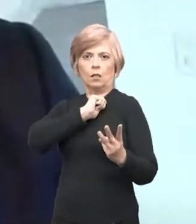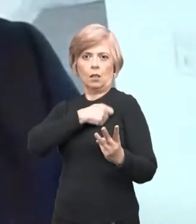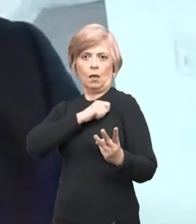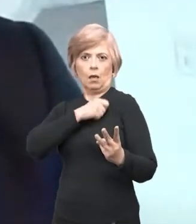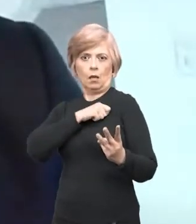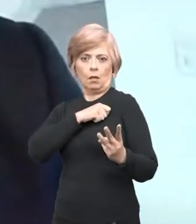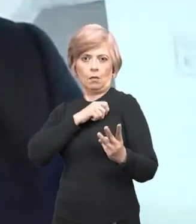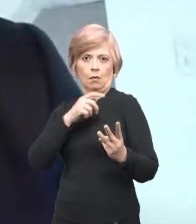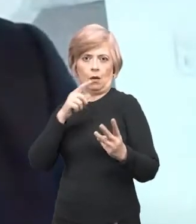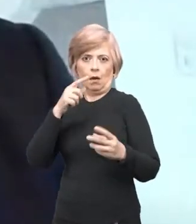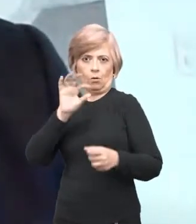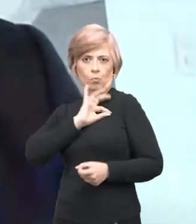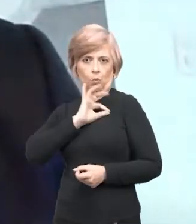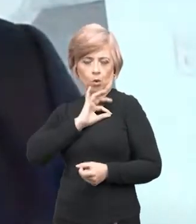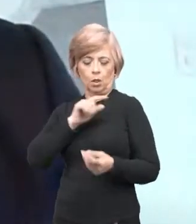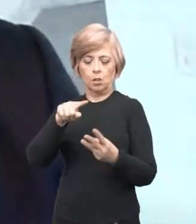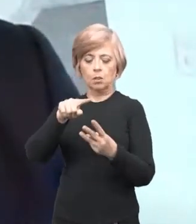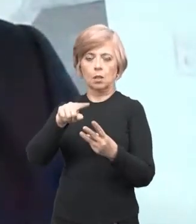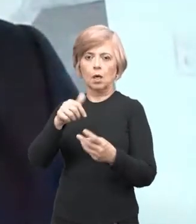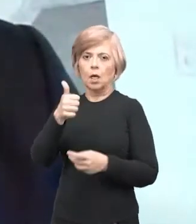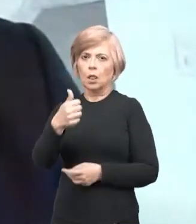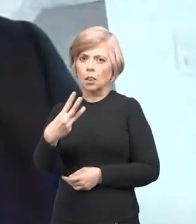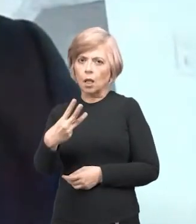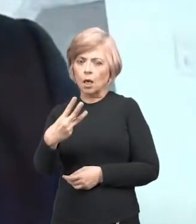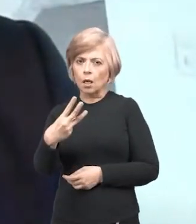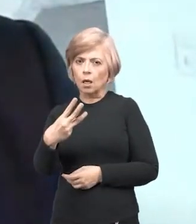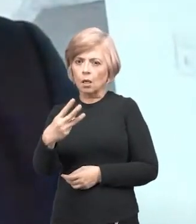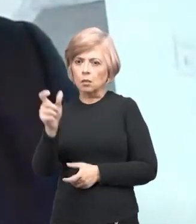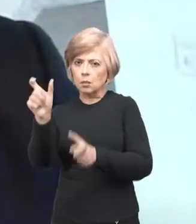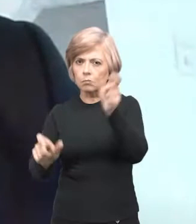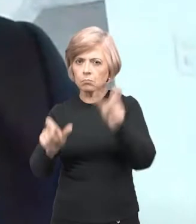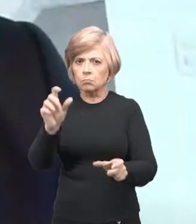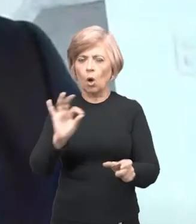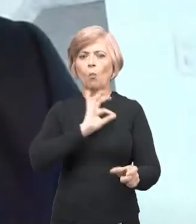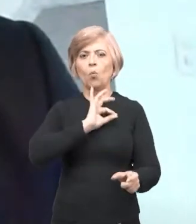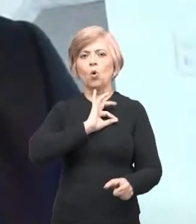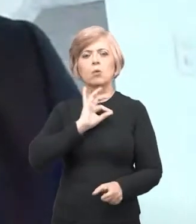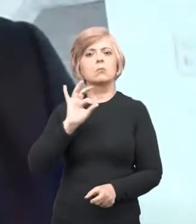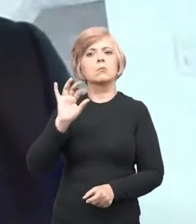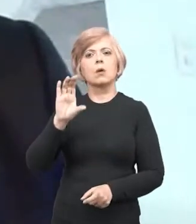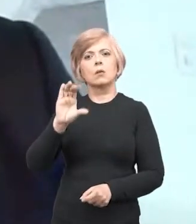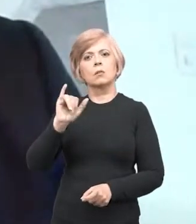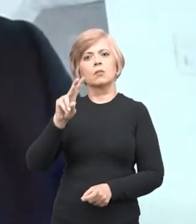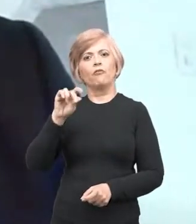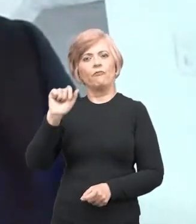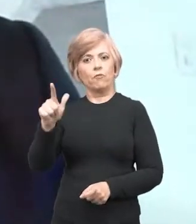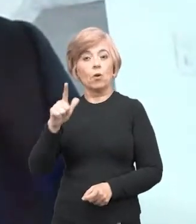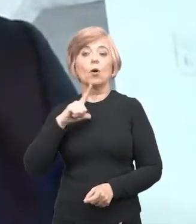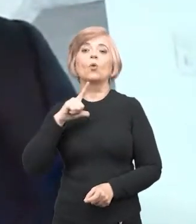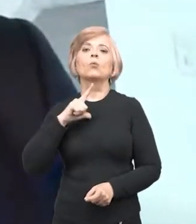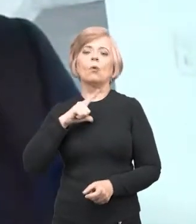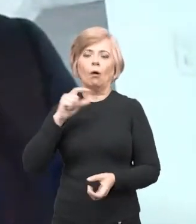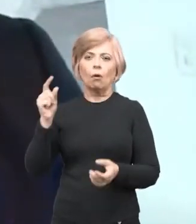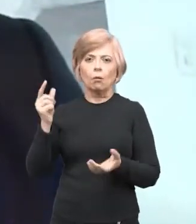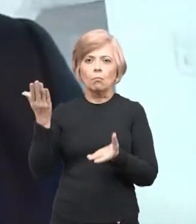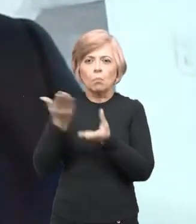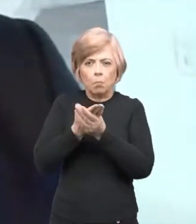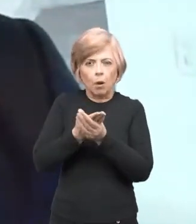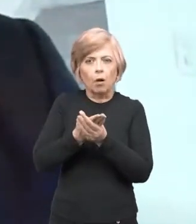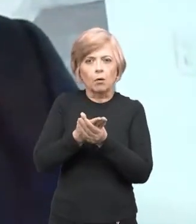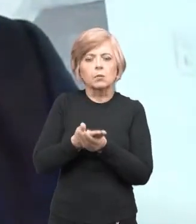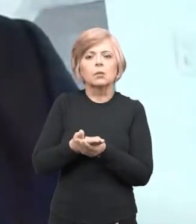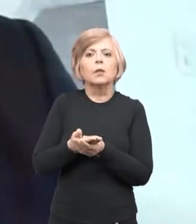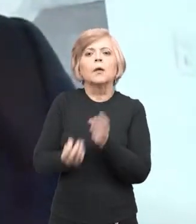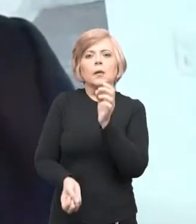polícia e 13 agentes de Polícia Civil que atuam nos inquéritos policiais que eventualmente são instaurados